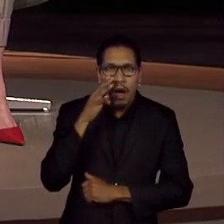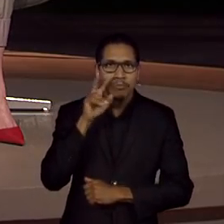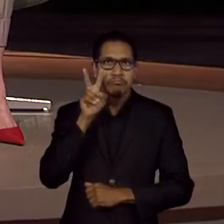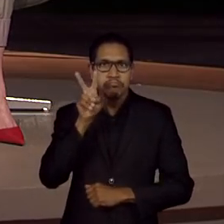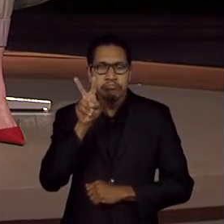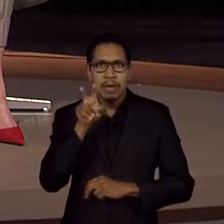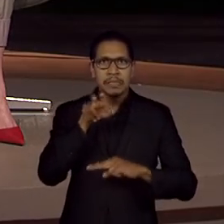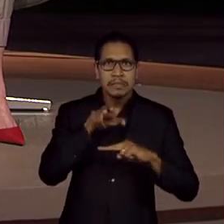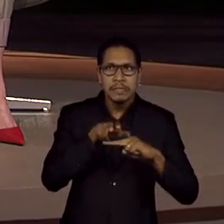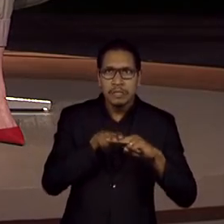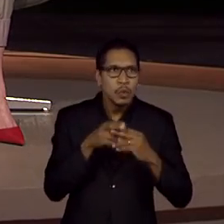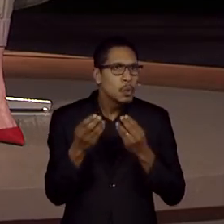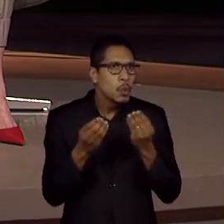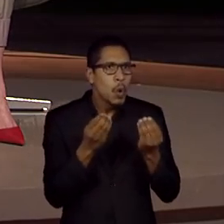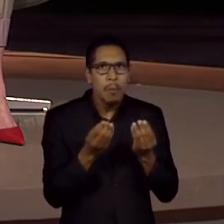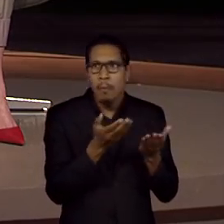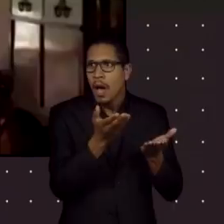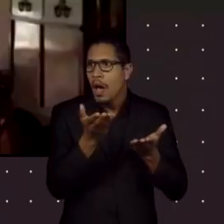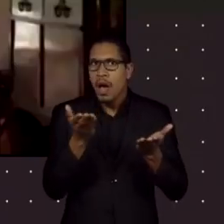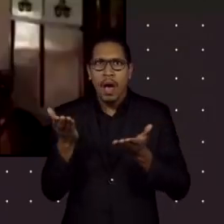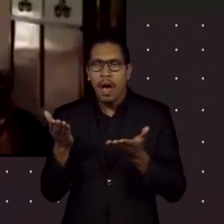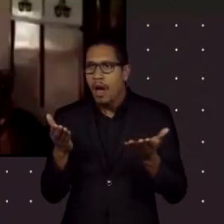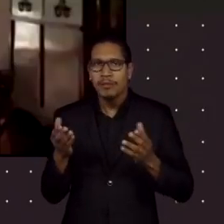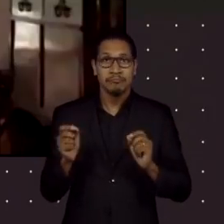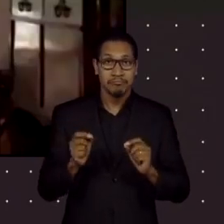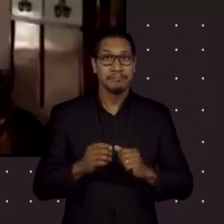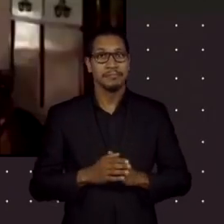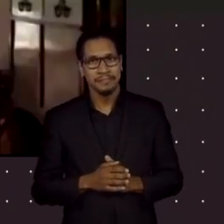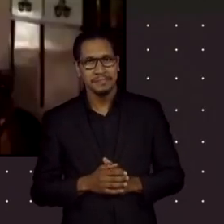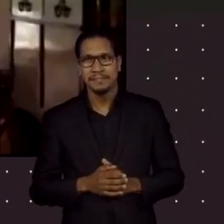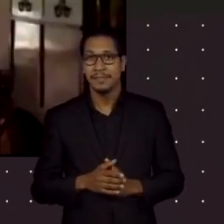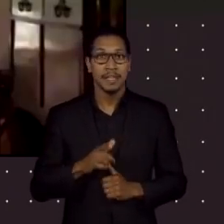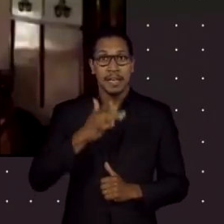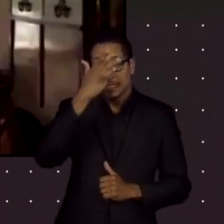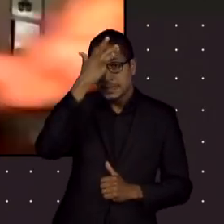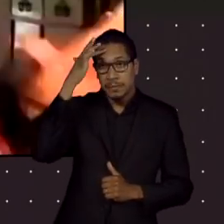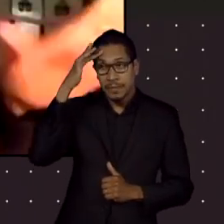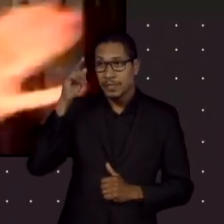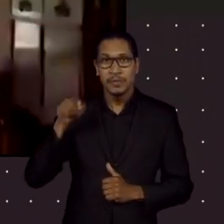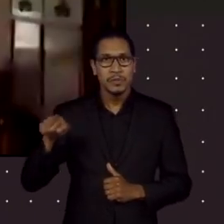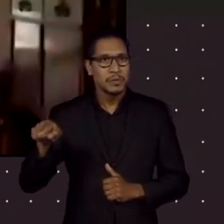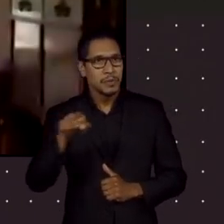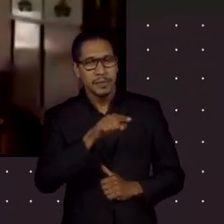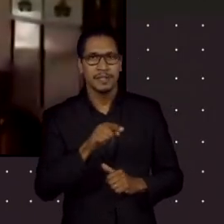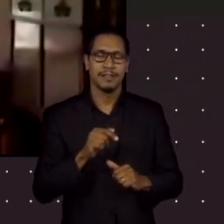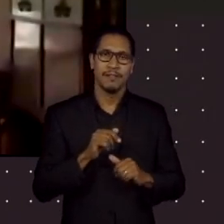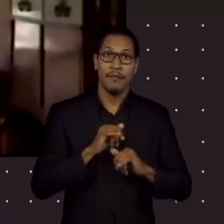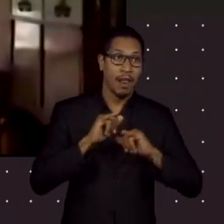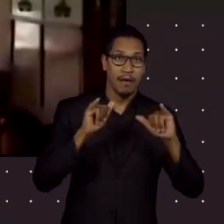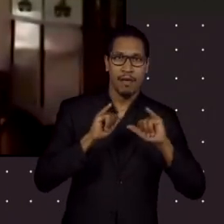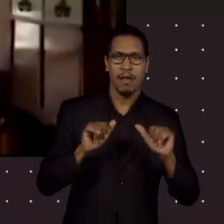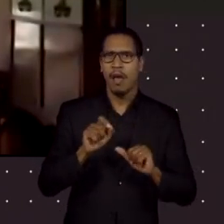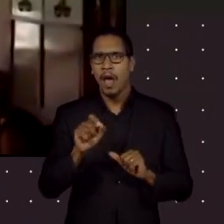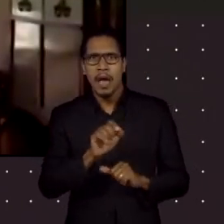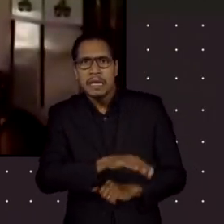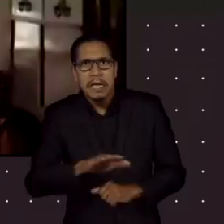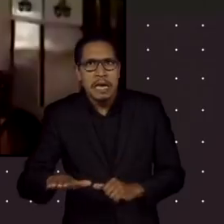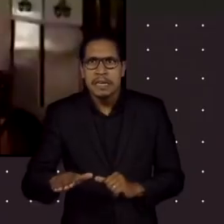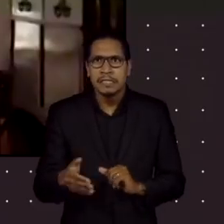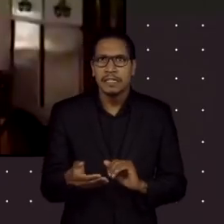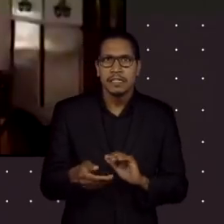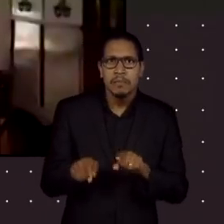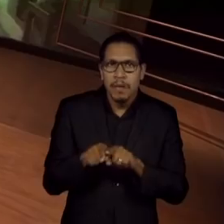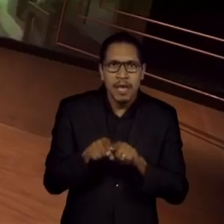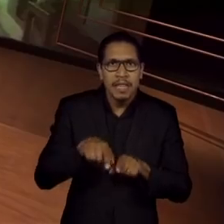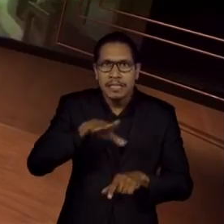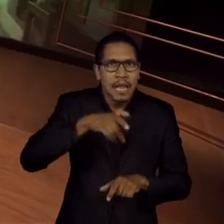aquele movimento e tal, ele falando, não, tire as crianças, as pessoas, a garotada da sala, não sei o que e tal, eu assistindo e tudo. E